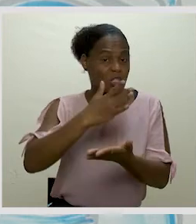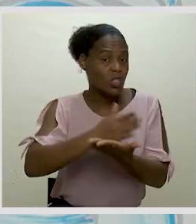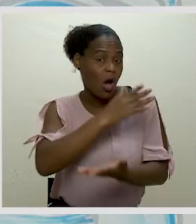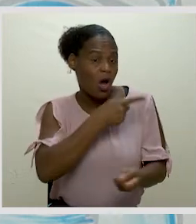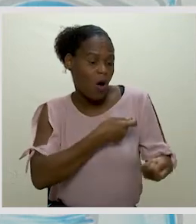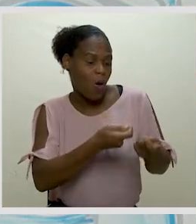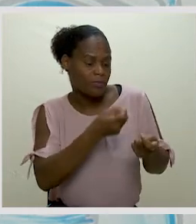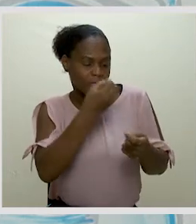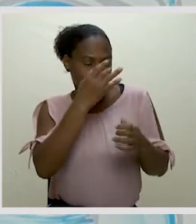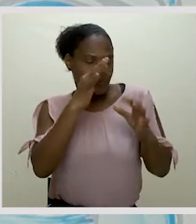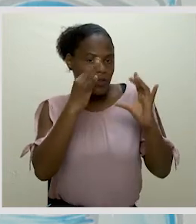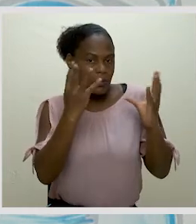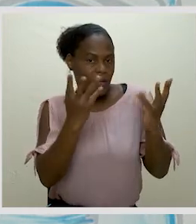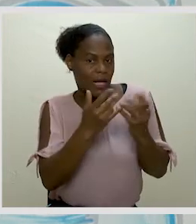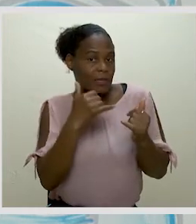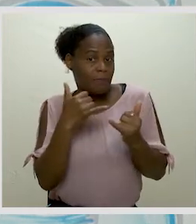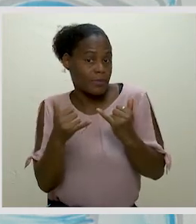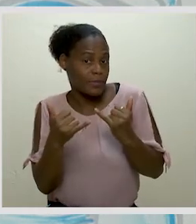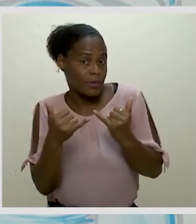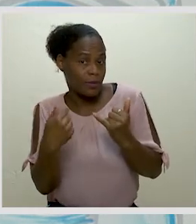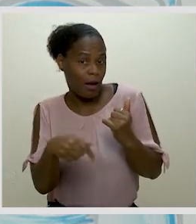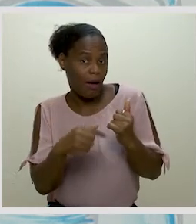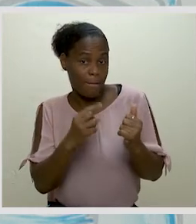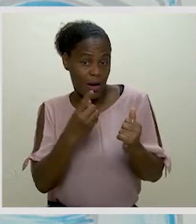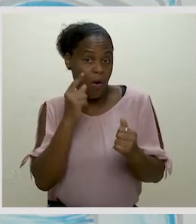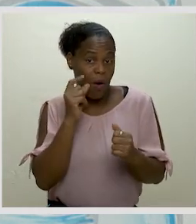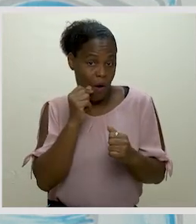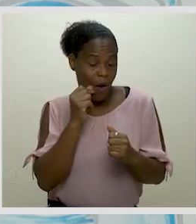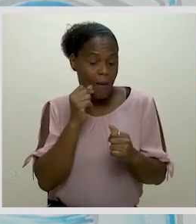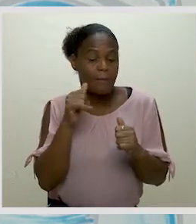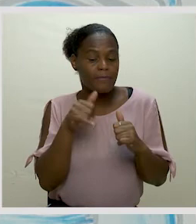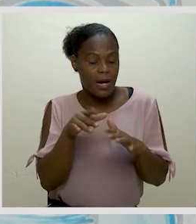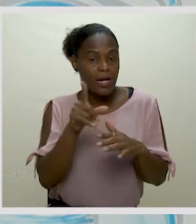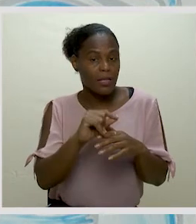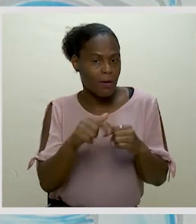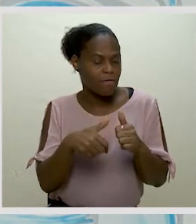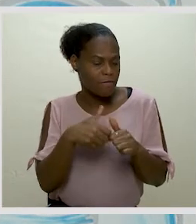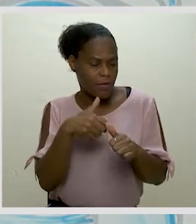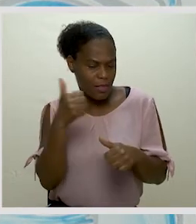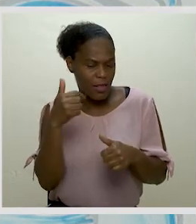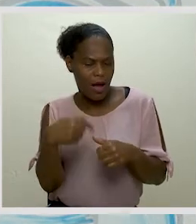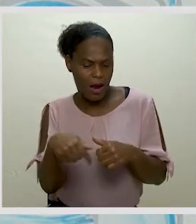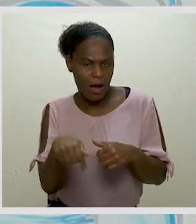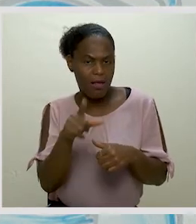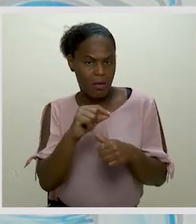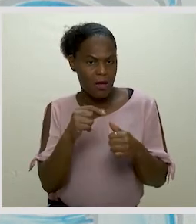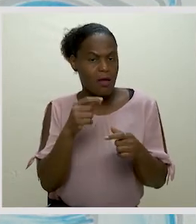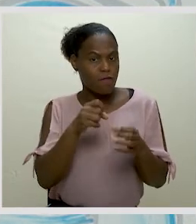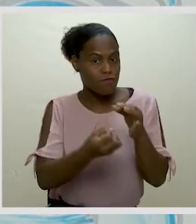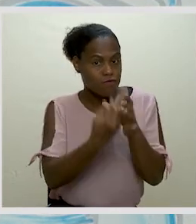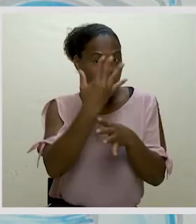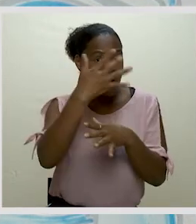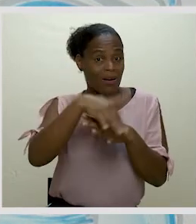digamos, organismos da natureza que trazem perigo para o homem. Exatamente. Trazem vantagens também. E